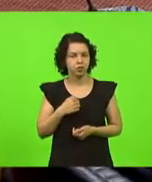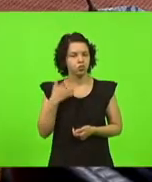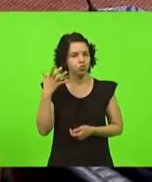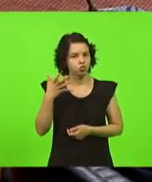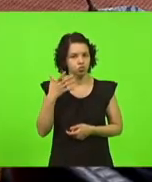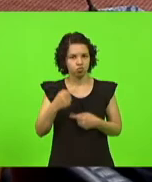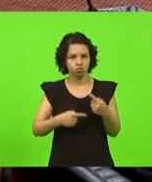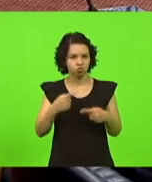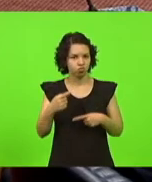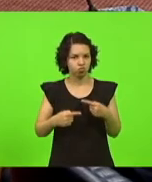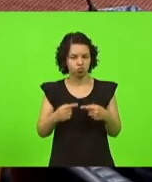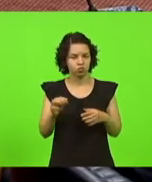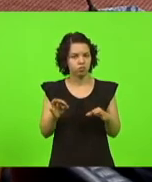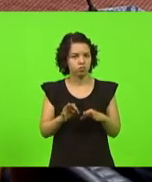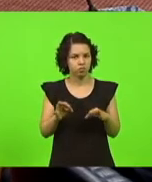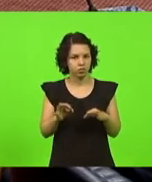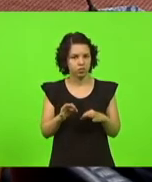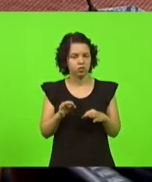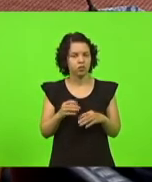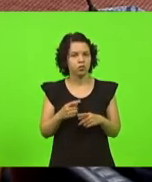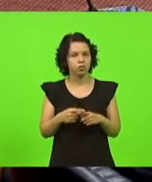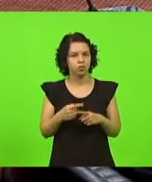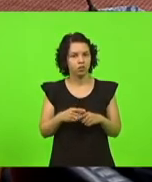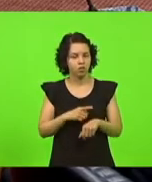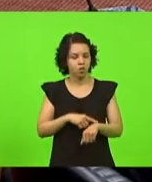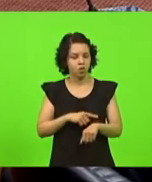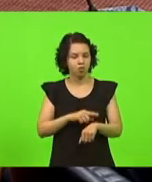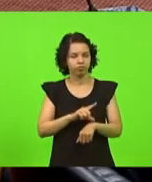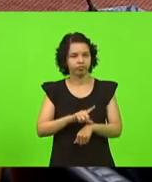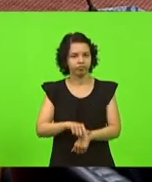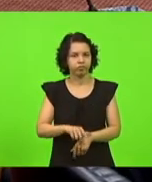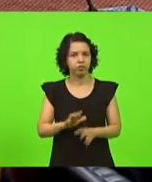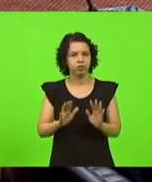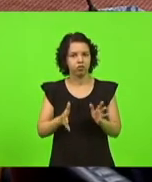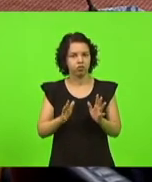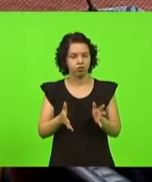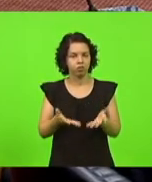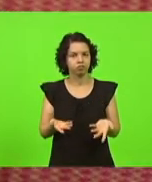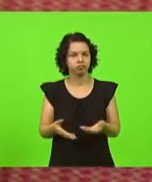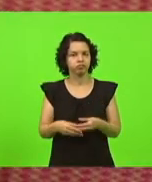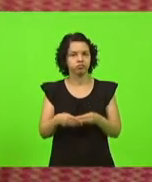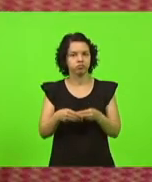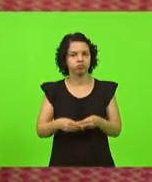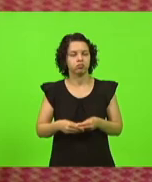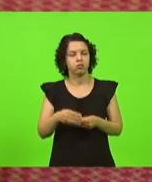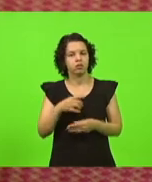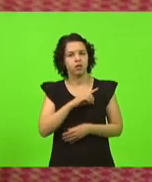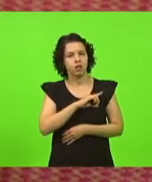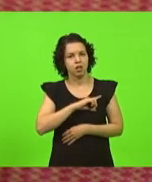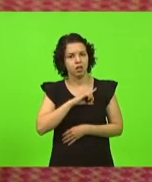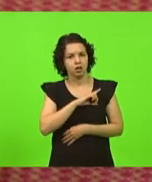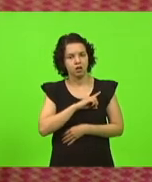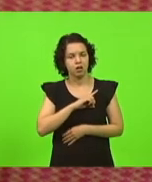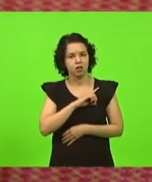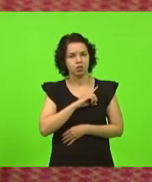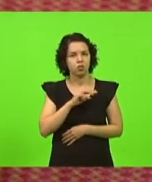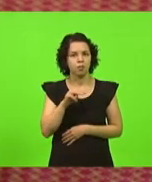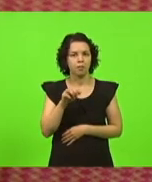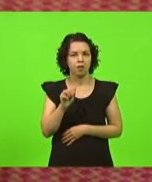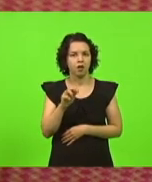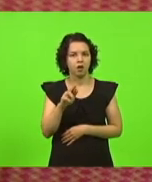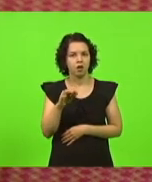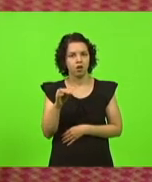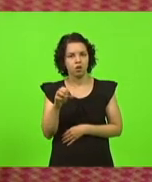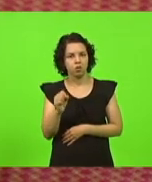senhor presidente, até pelo adiantado da hora, mas saudar aí o delegado Marcos Ghisone, que está presente, que é